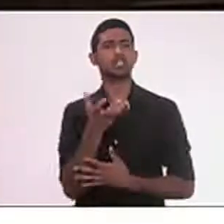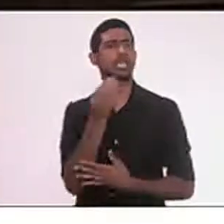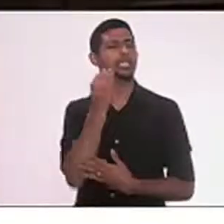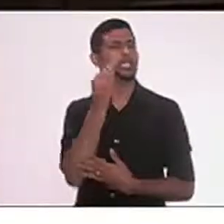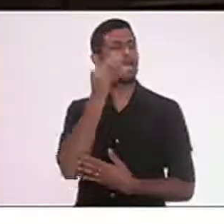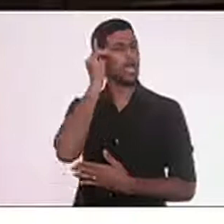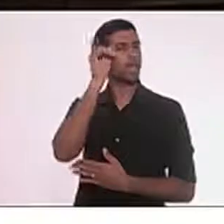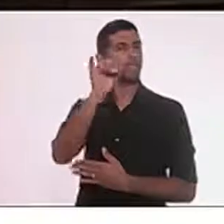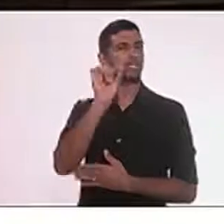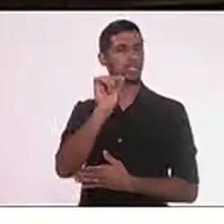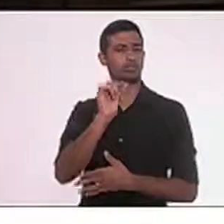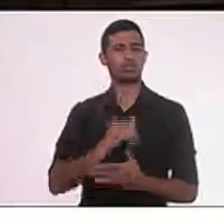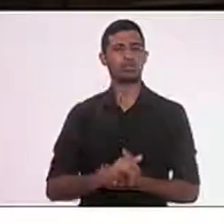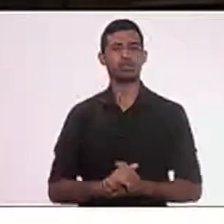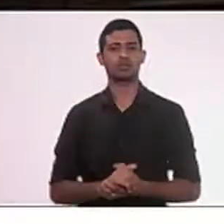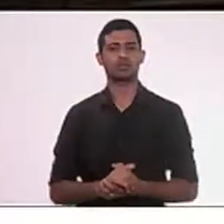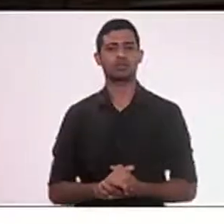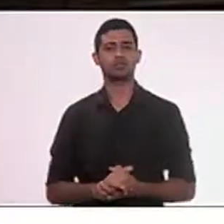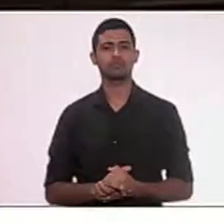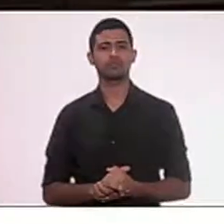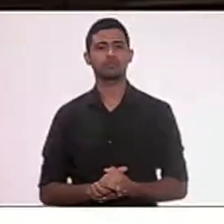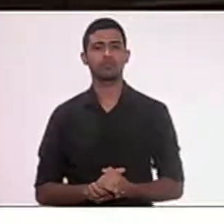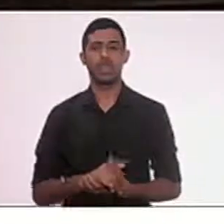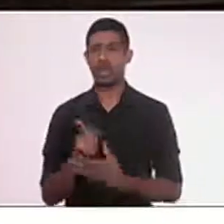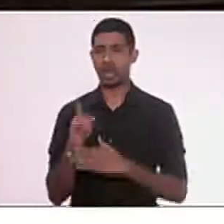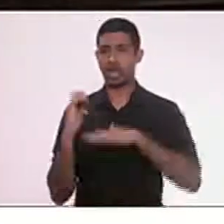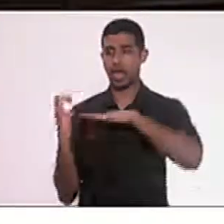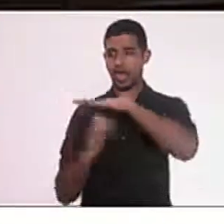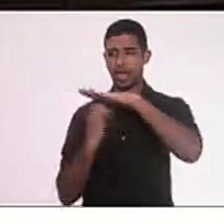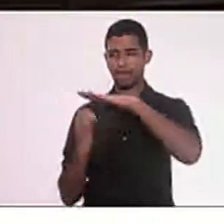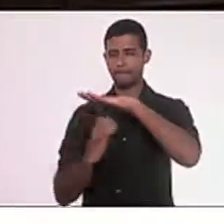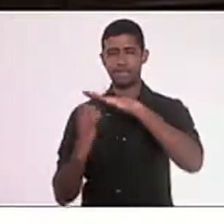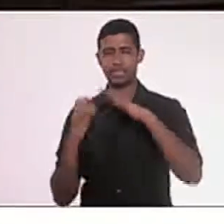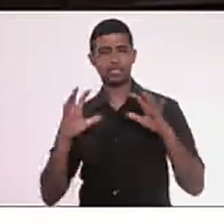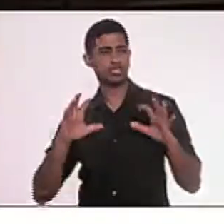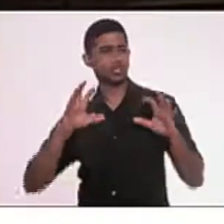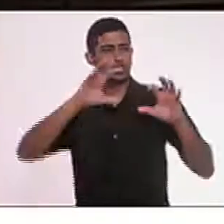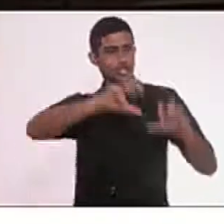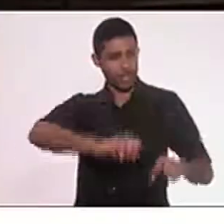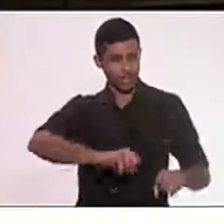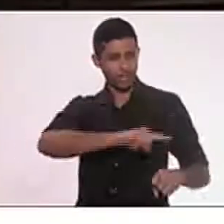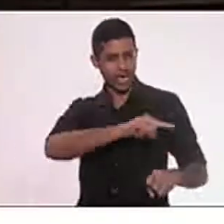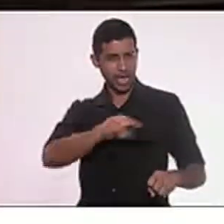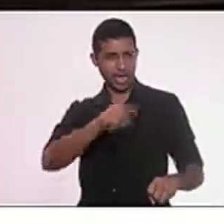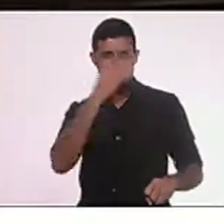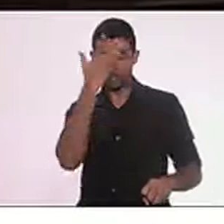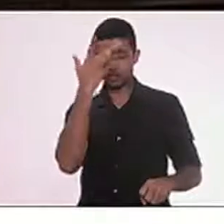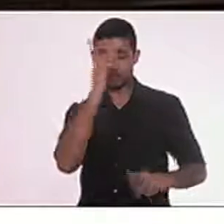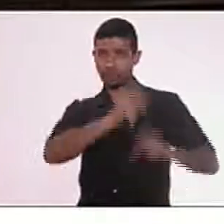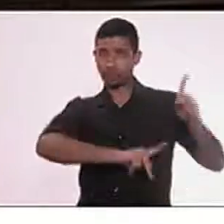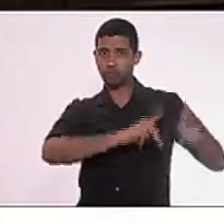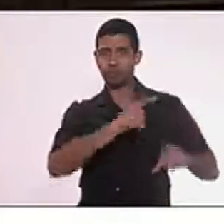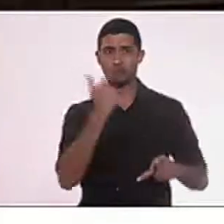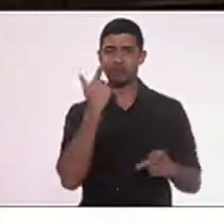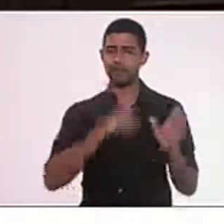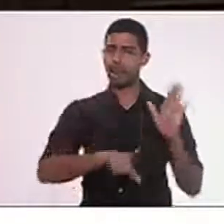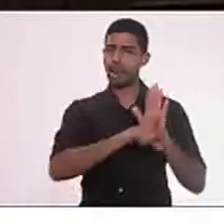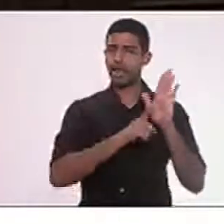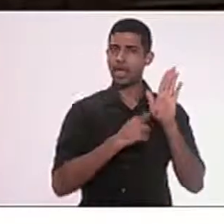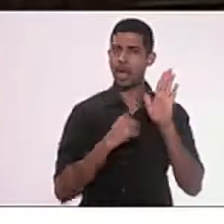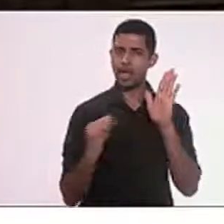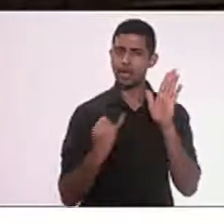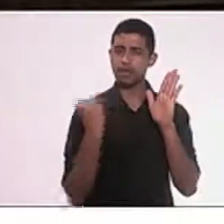a raposa, ela mesma, tome conta do galinheiro. Portanto, é uma lei